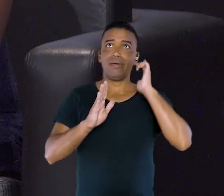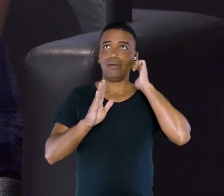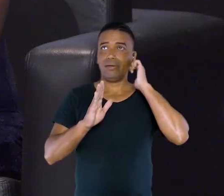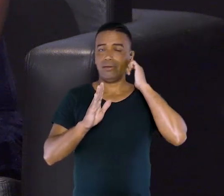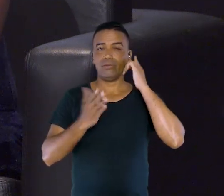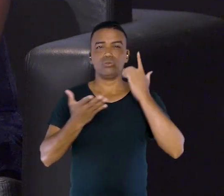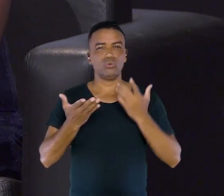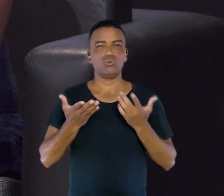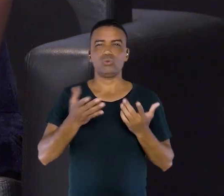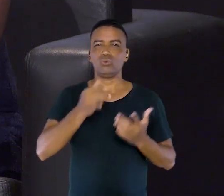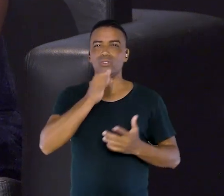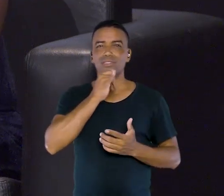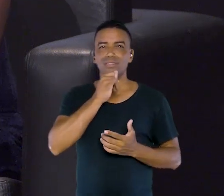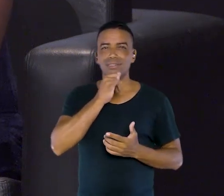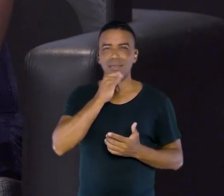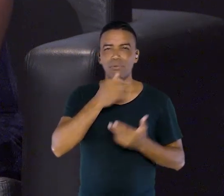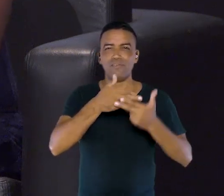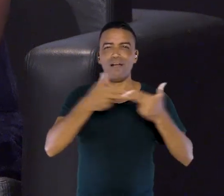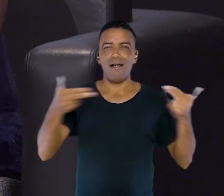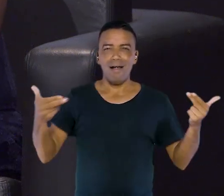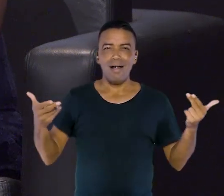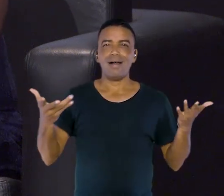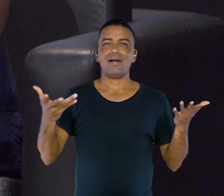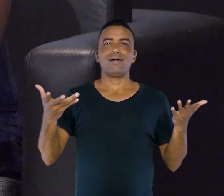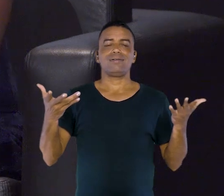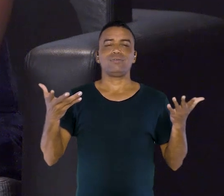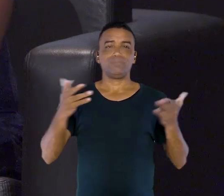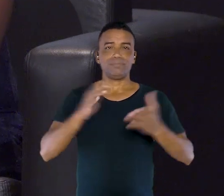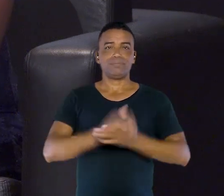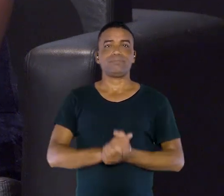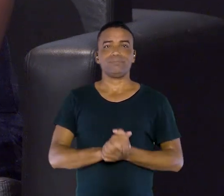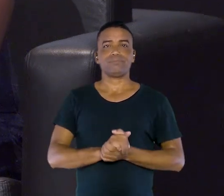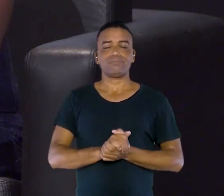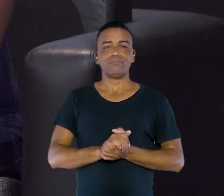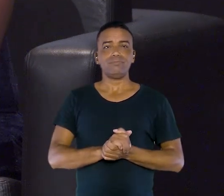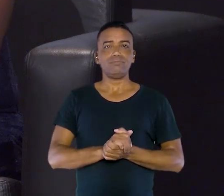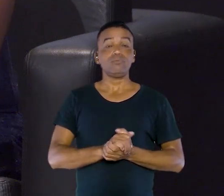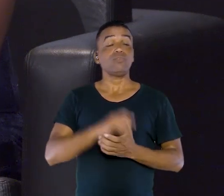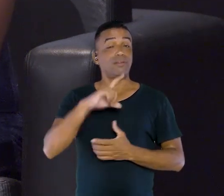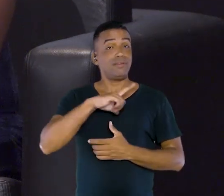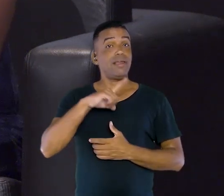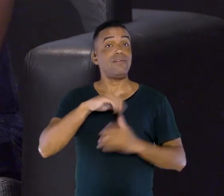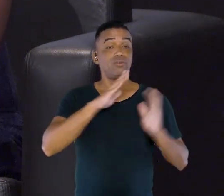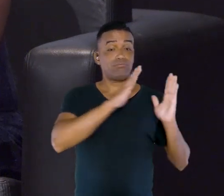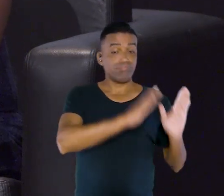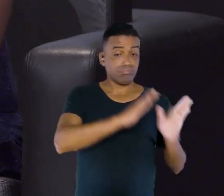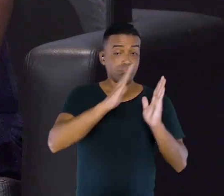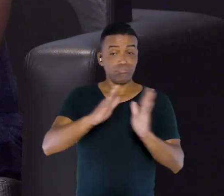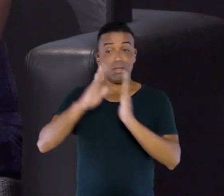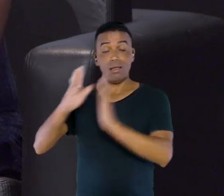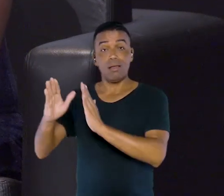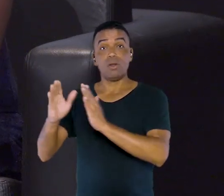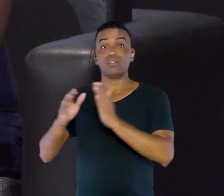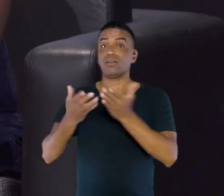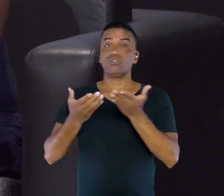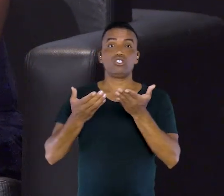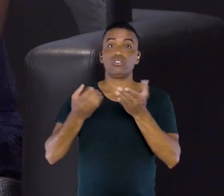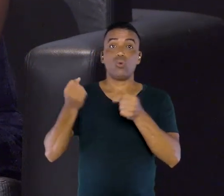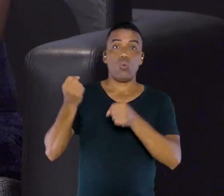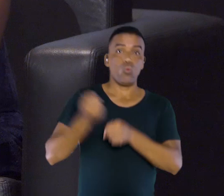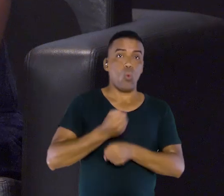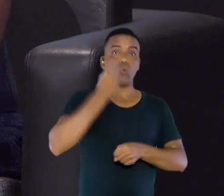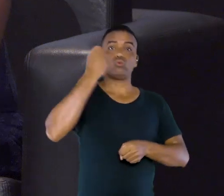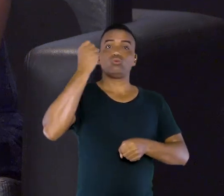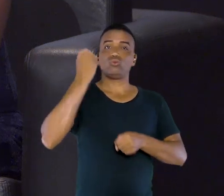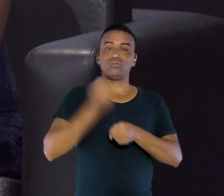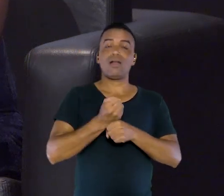desses Requap, né, que é o Yampiji, Kulikali, Zuli, Amaru, teve esse processo de